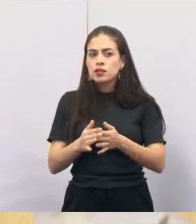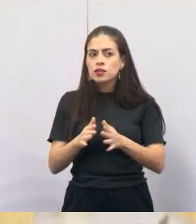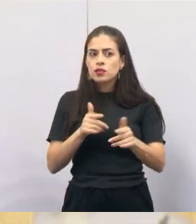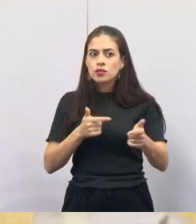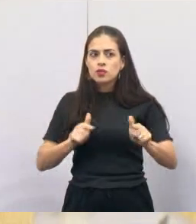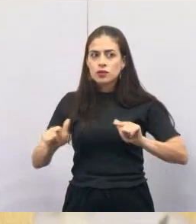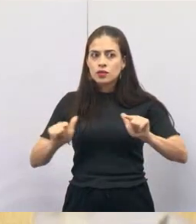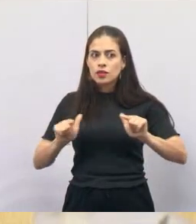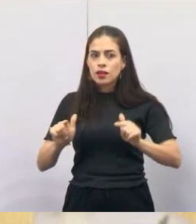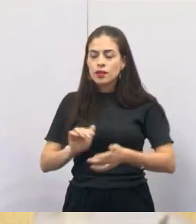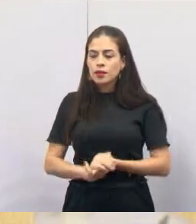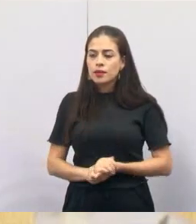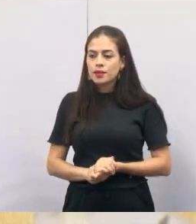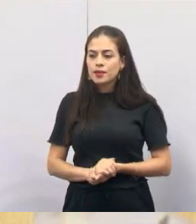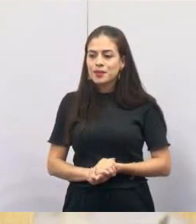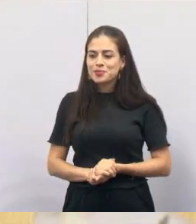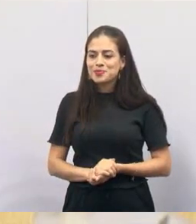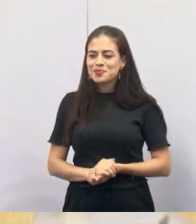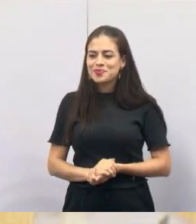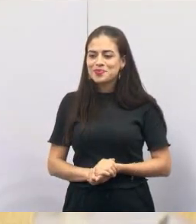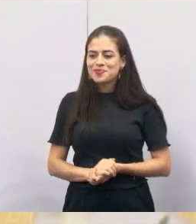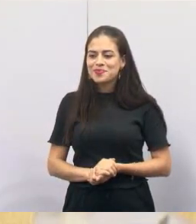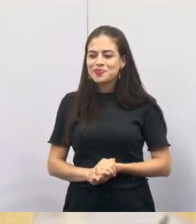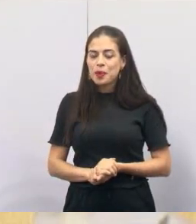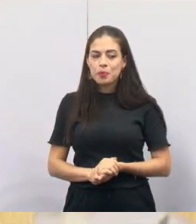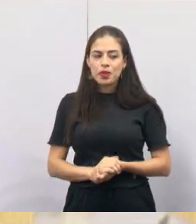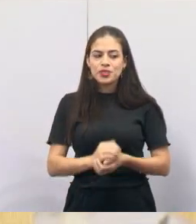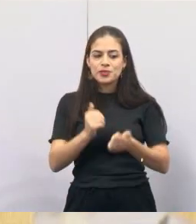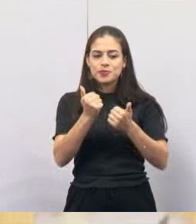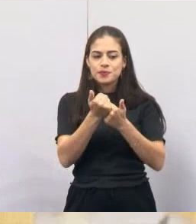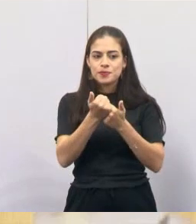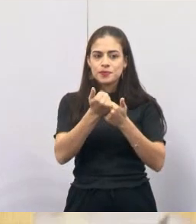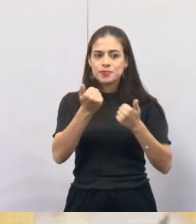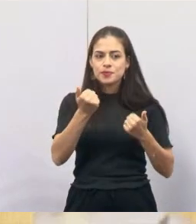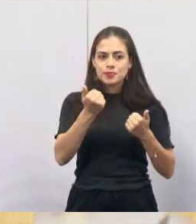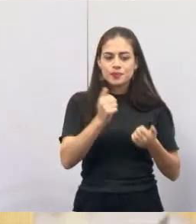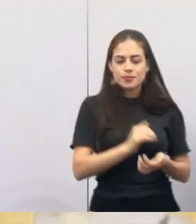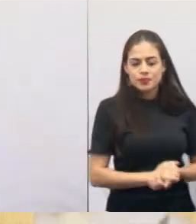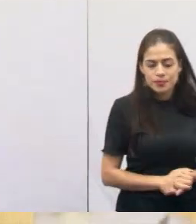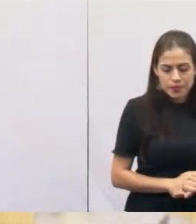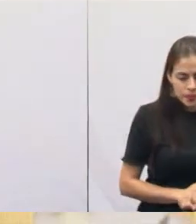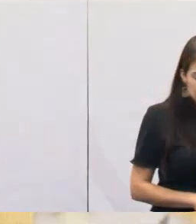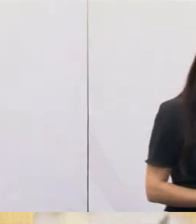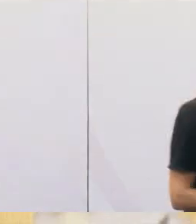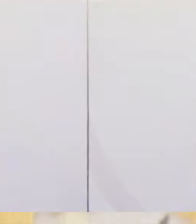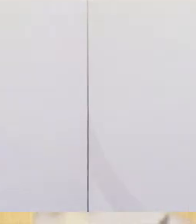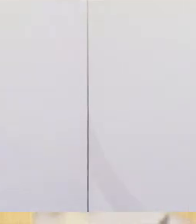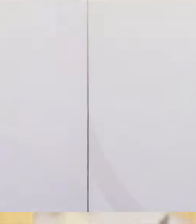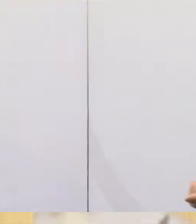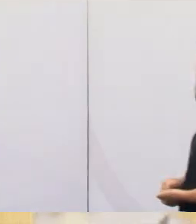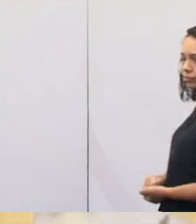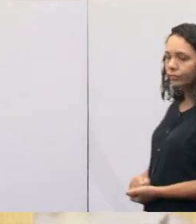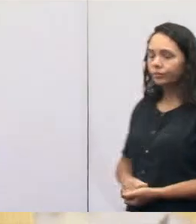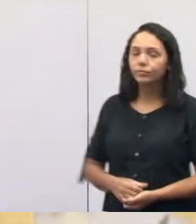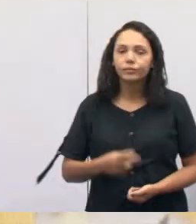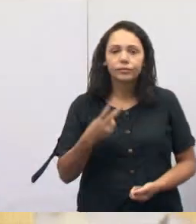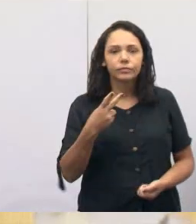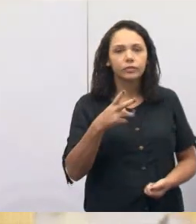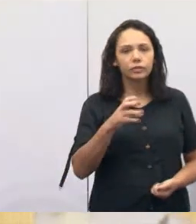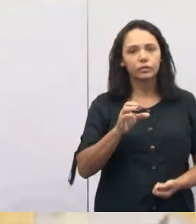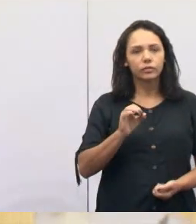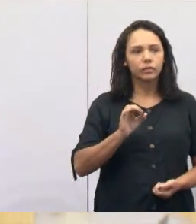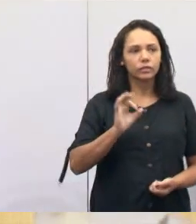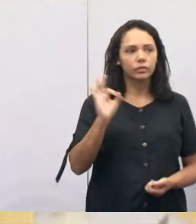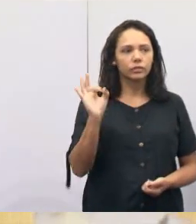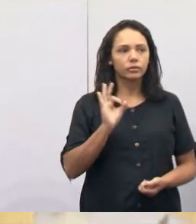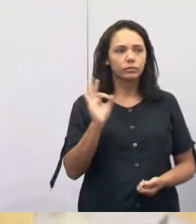serviço. Considerando que, por vias tradicionais, o abatimento é de 20%, o